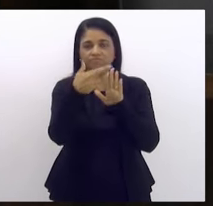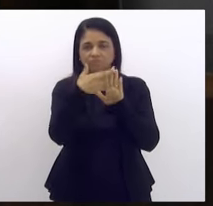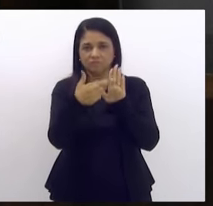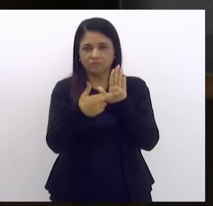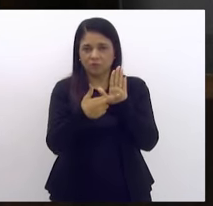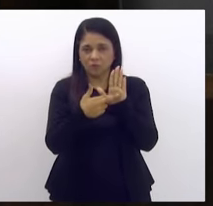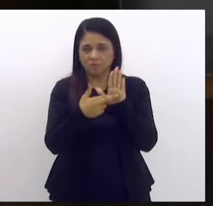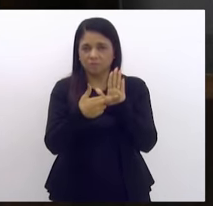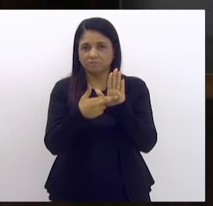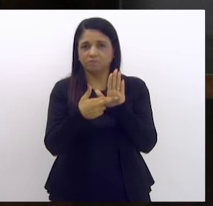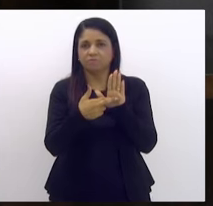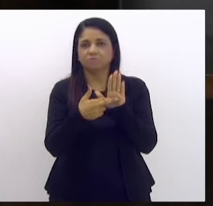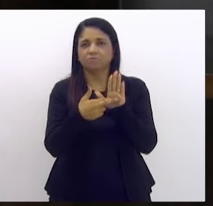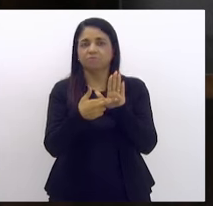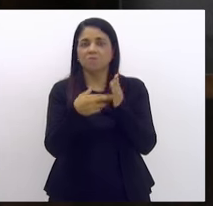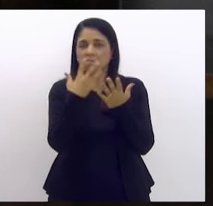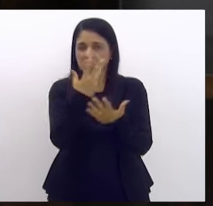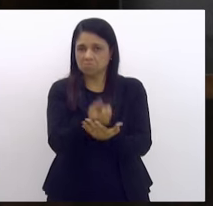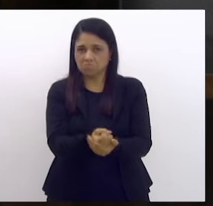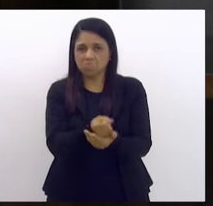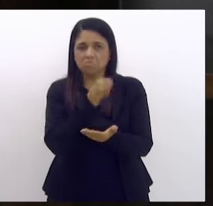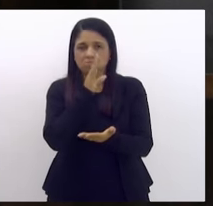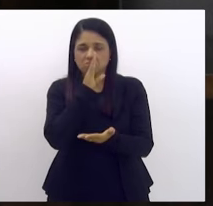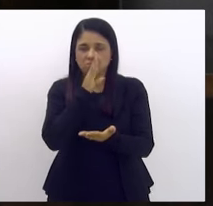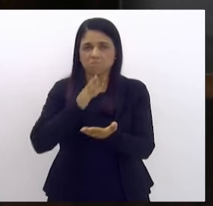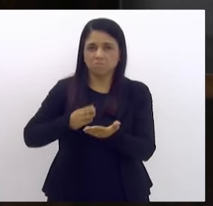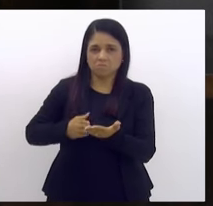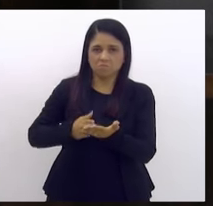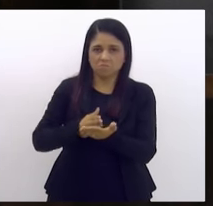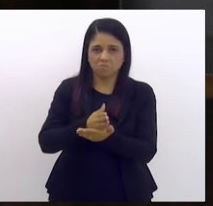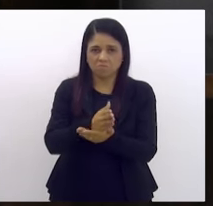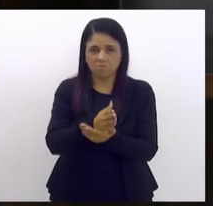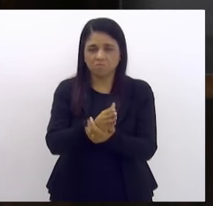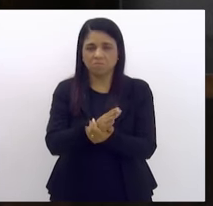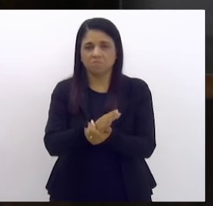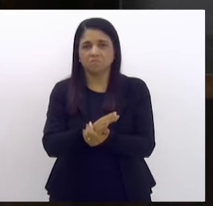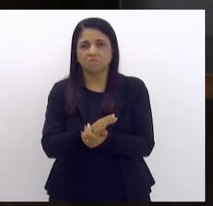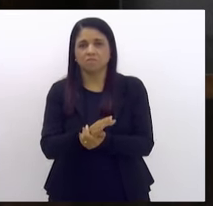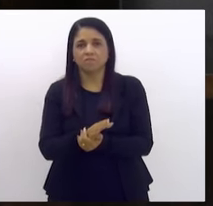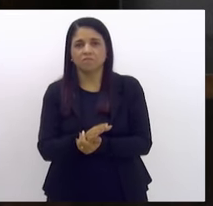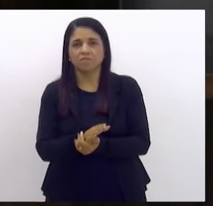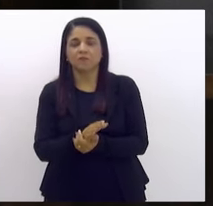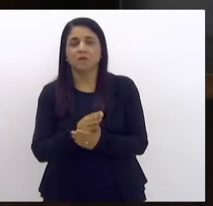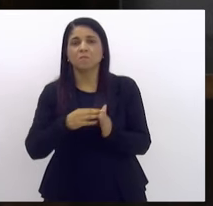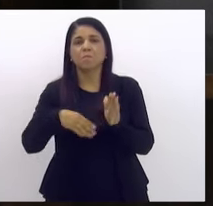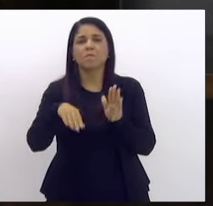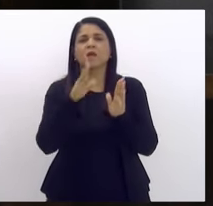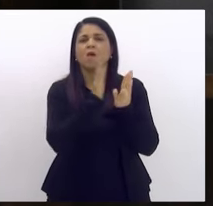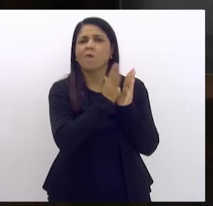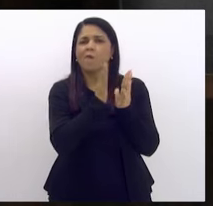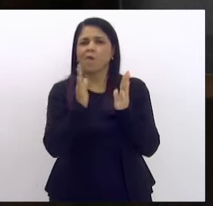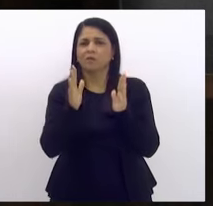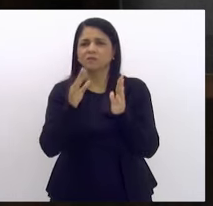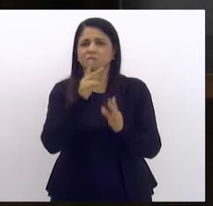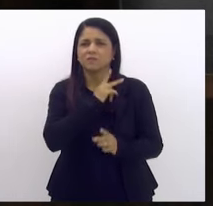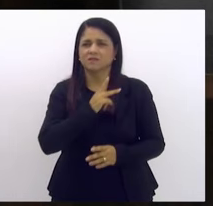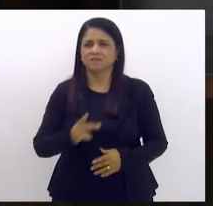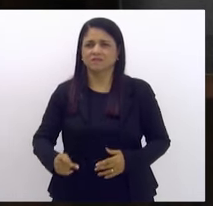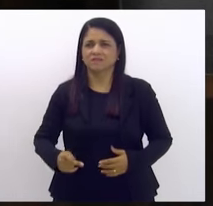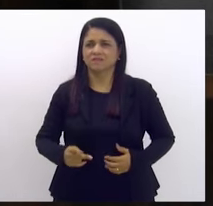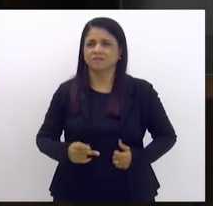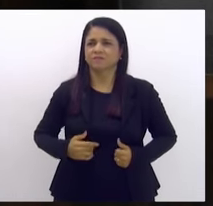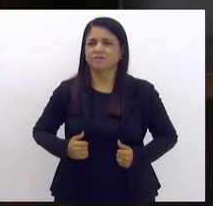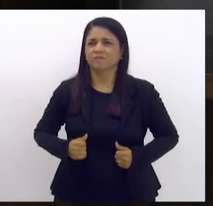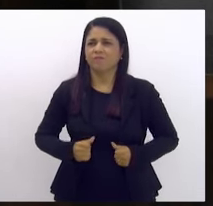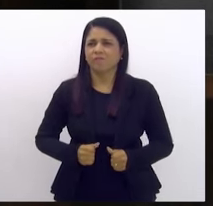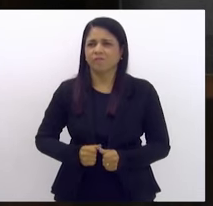internas. Senhores que aprovam, permaneçam como estão. Aprovado. Pela ordem, presidente. Pela ordem, nosso. Deixa